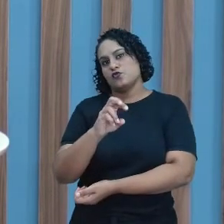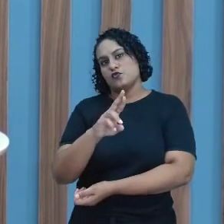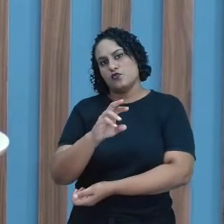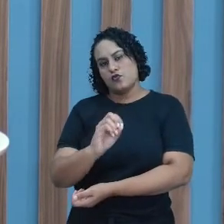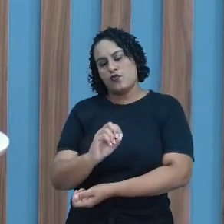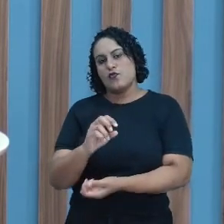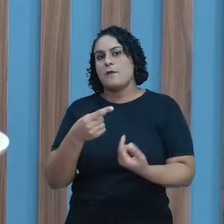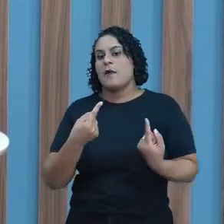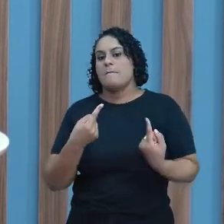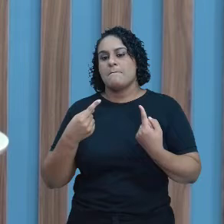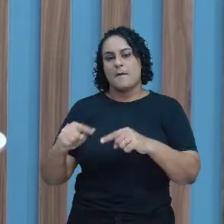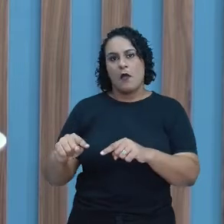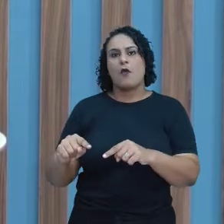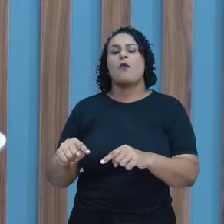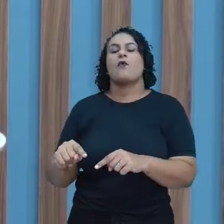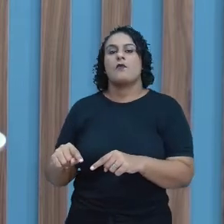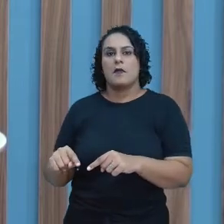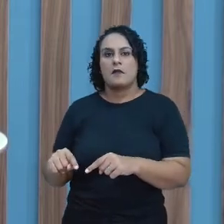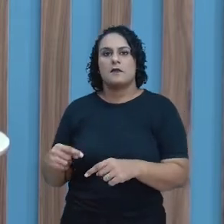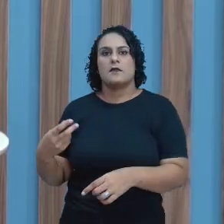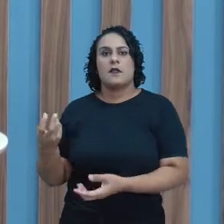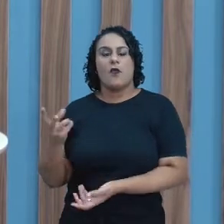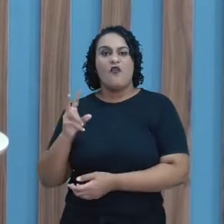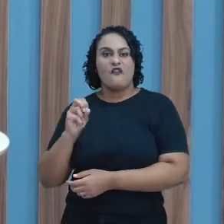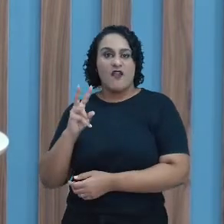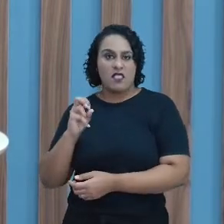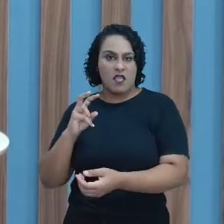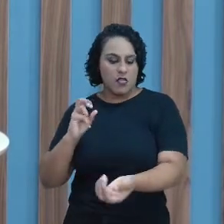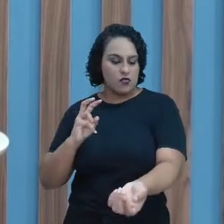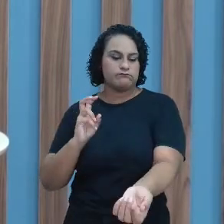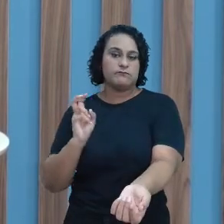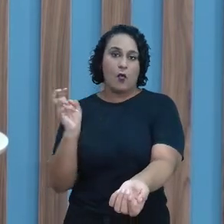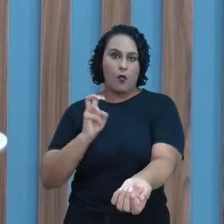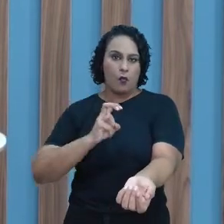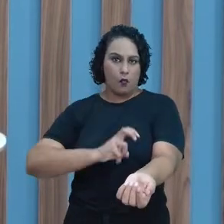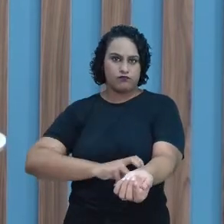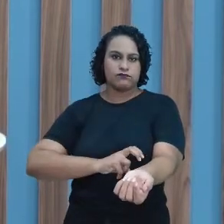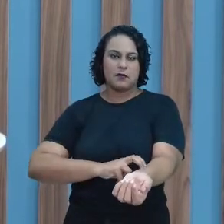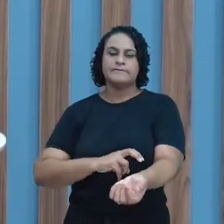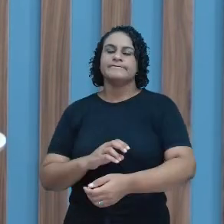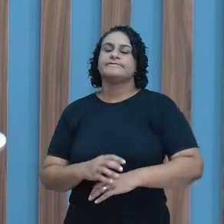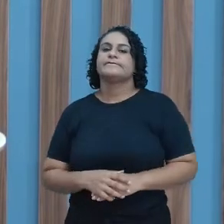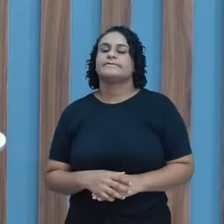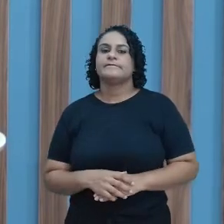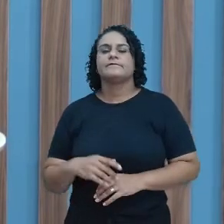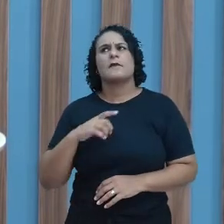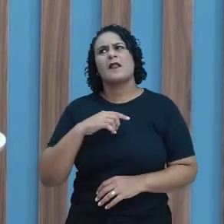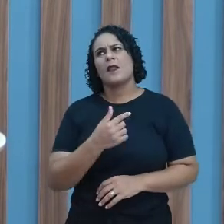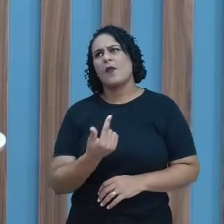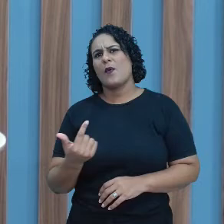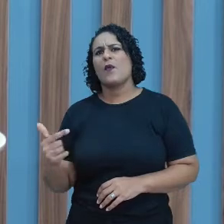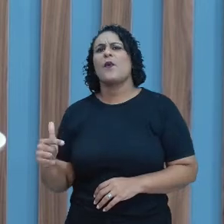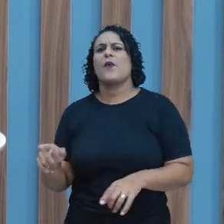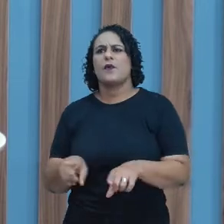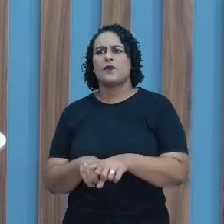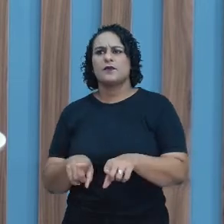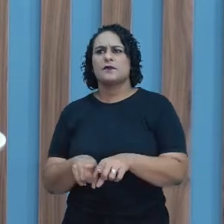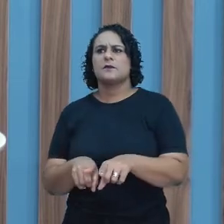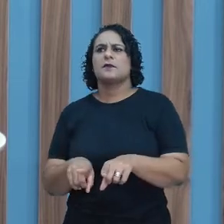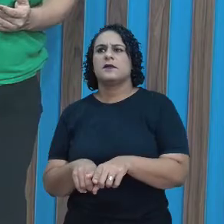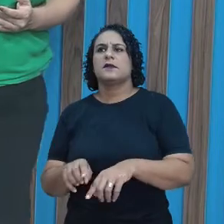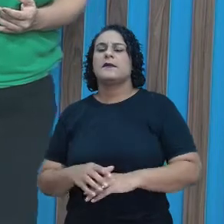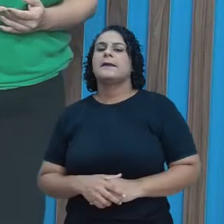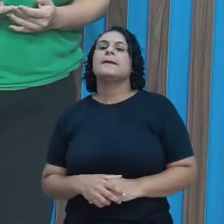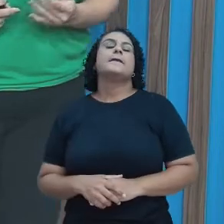aquele veneno não lhe trazer mal nenhum. E vem também outros e outros, não é, professora Carol, em relação aí ao artificial. É